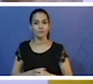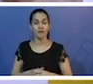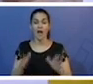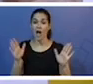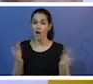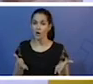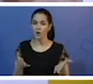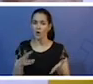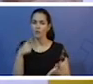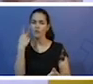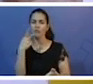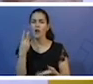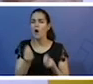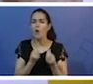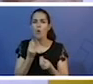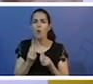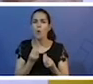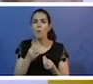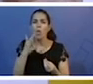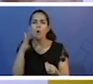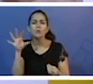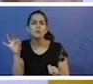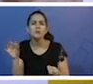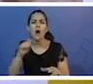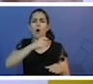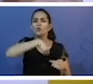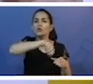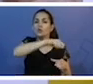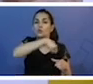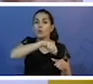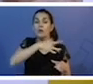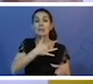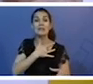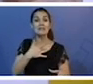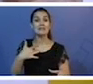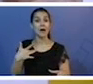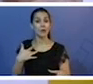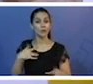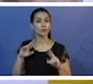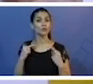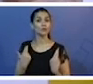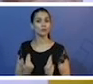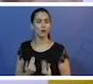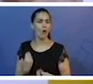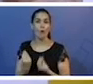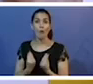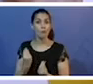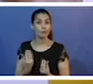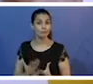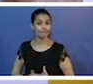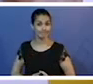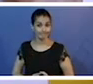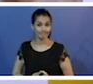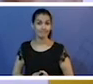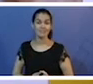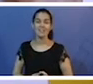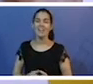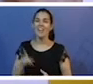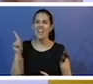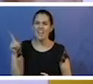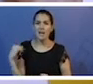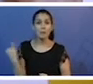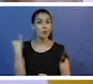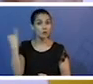Agora vamos falar do efeito do sódio, né, do sal de cozinha, na saúde do ser humano. Então, o sal ele é essencial